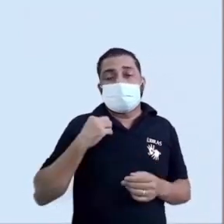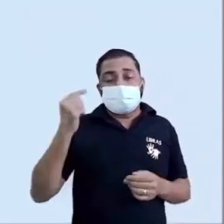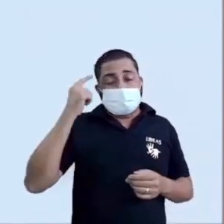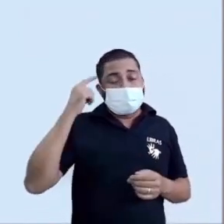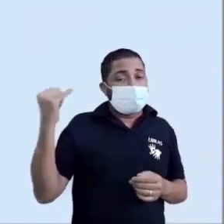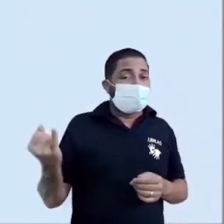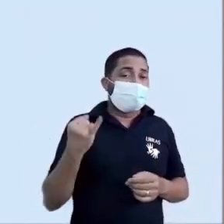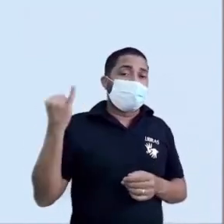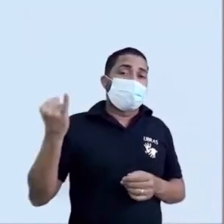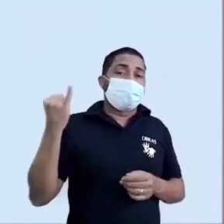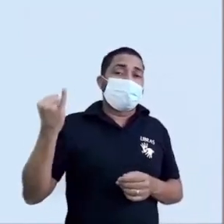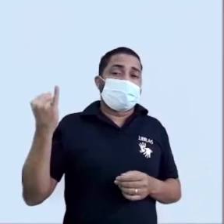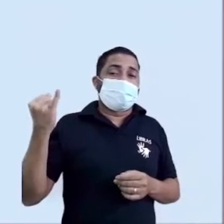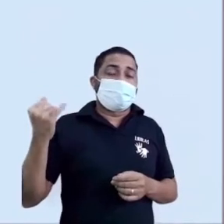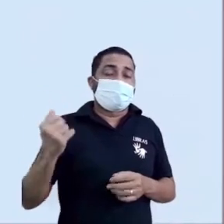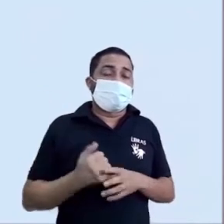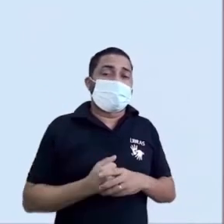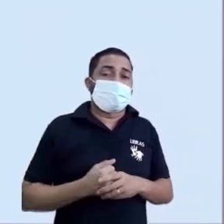muito importante que a gente